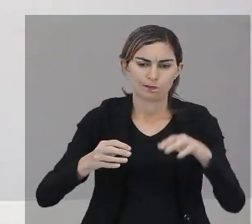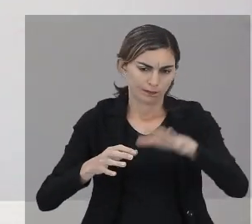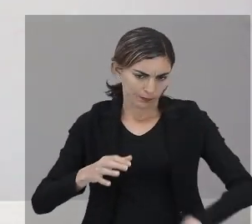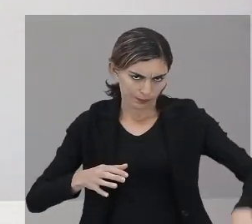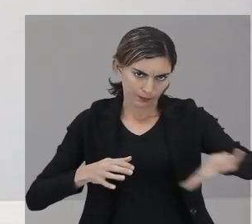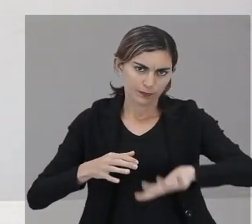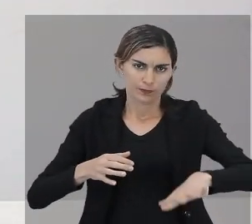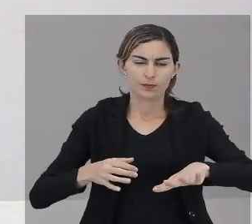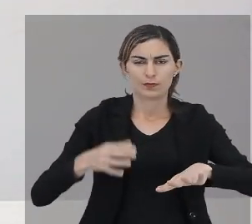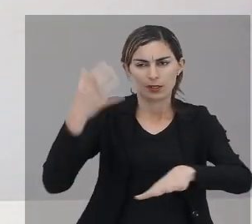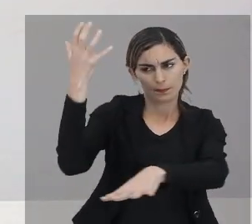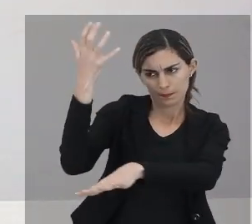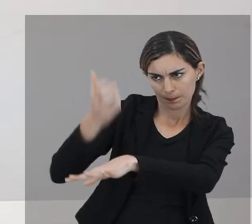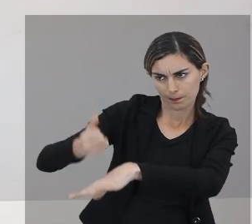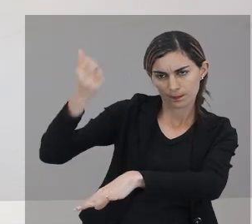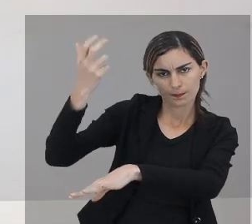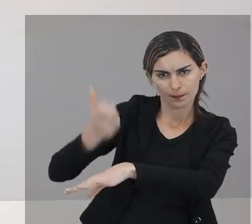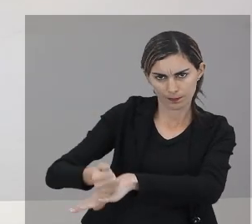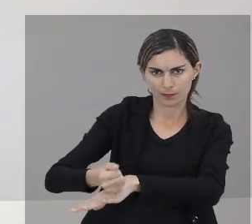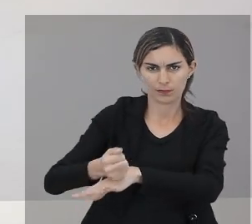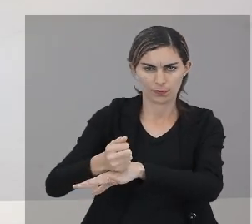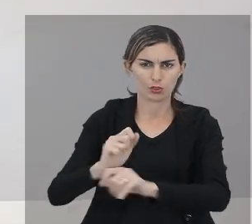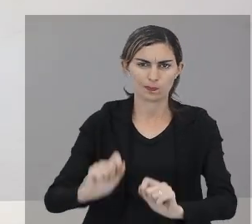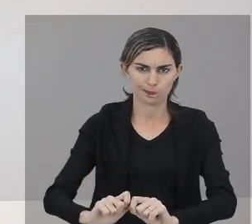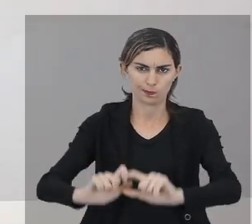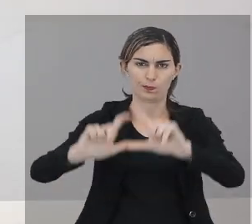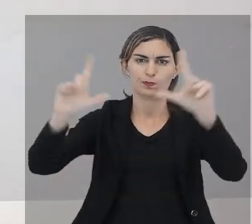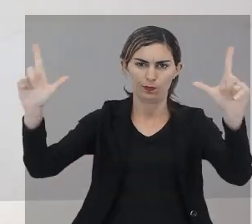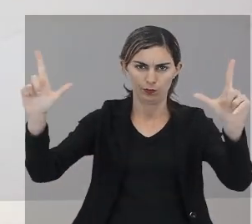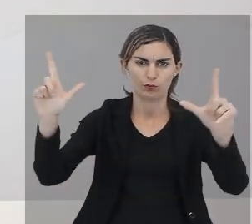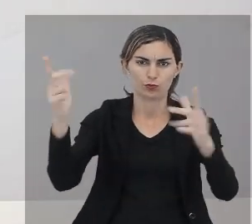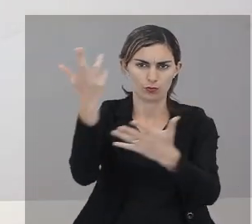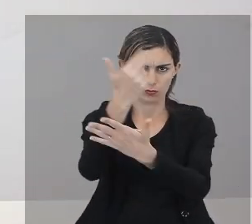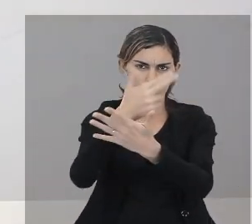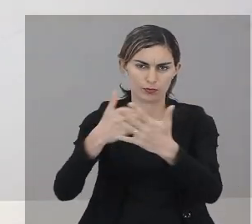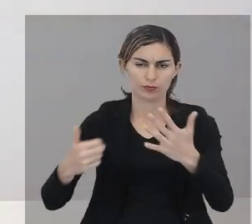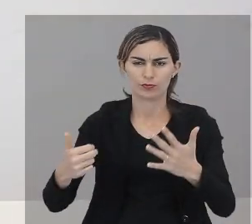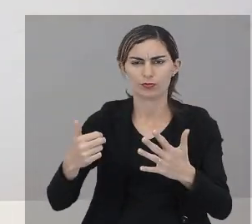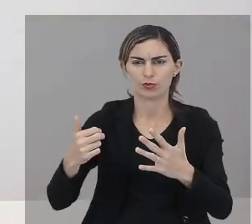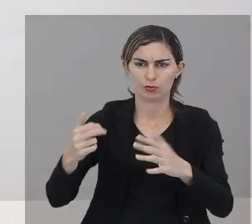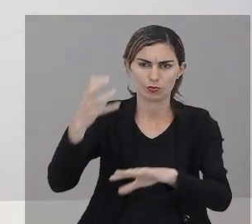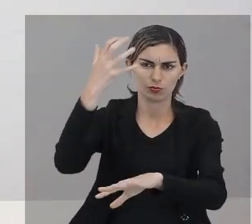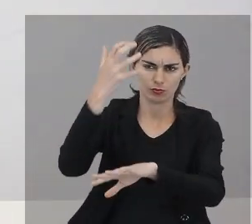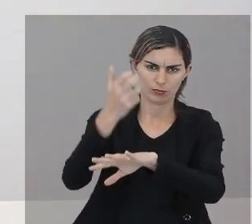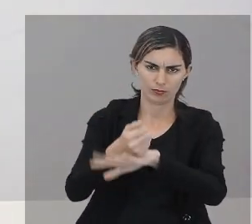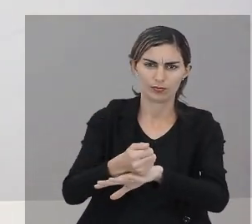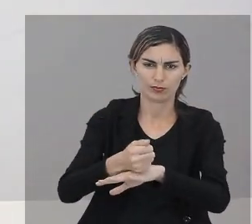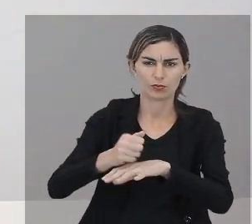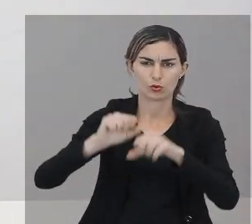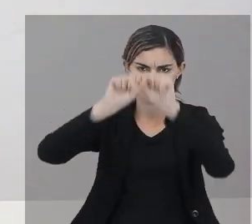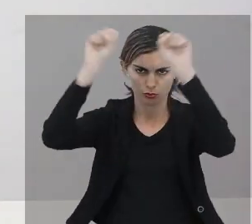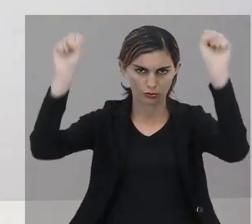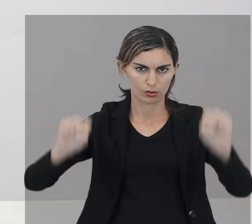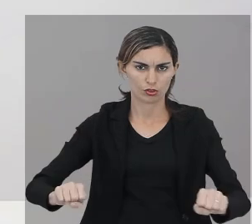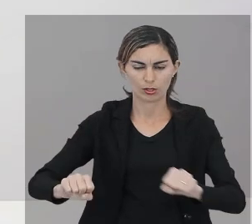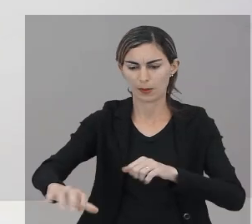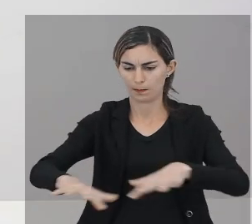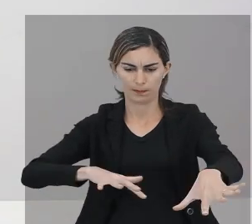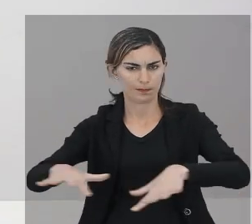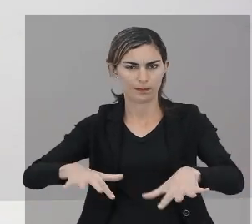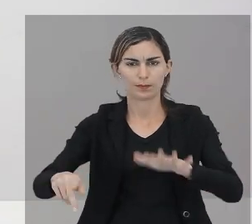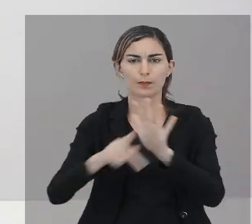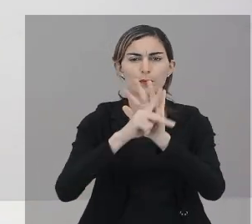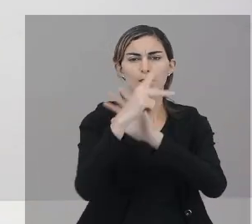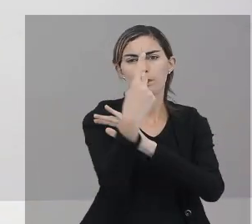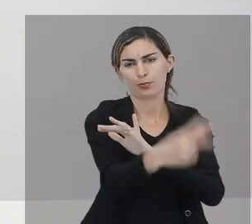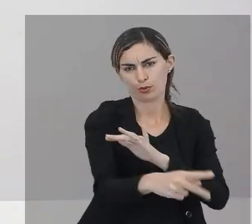em um determinado ambiente, vamos ter que baixar a imagem, que é o sistema operacional, para